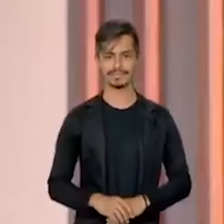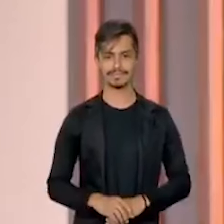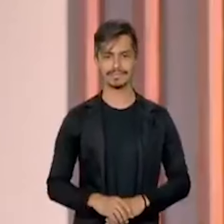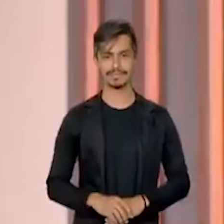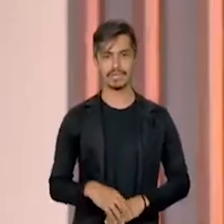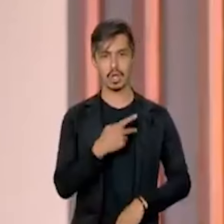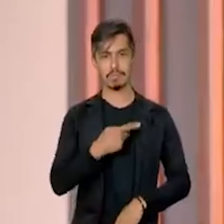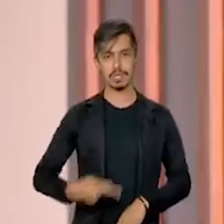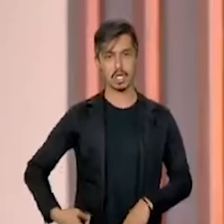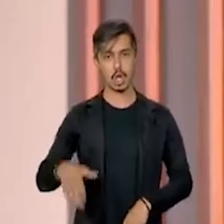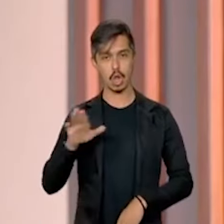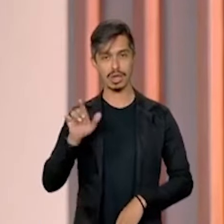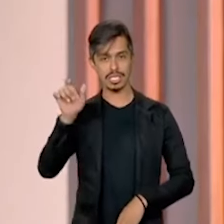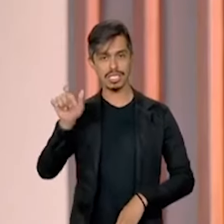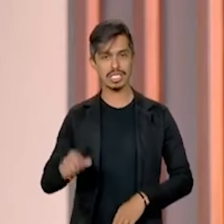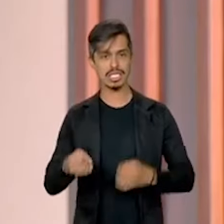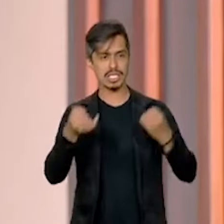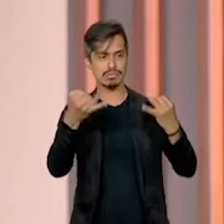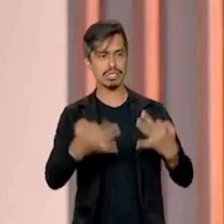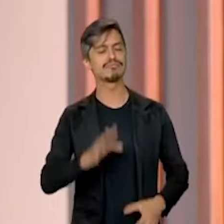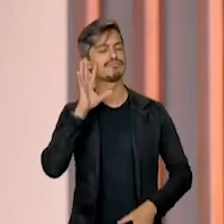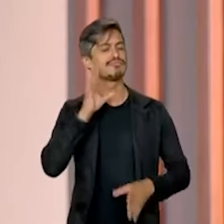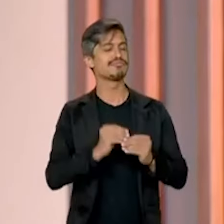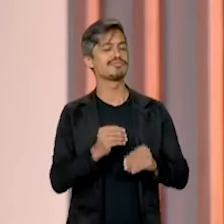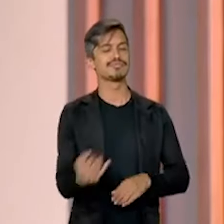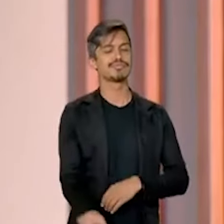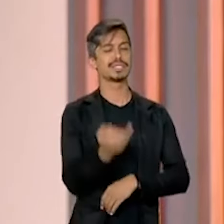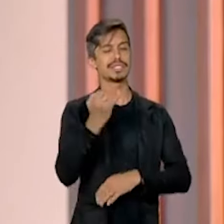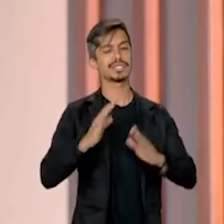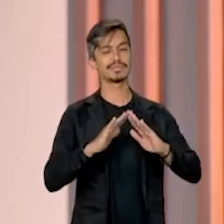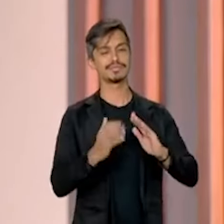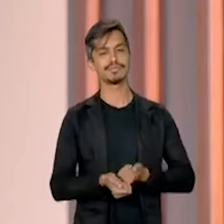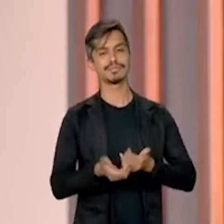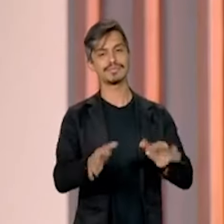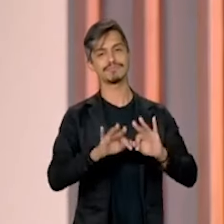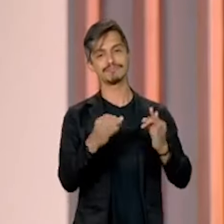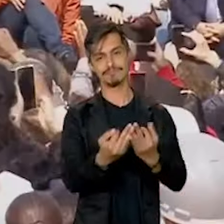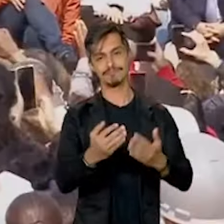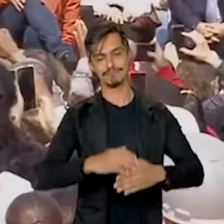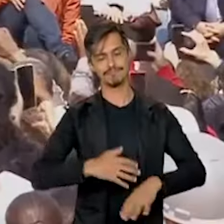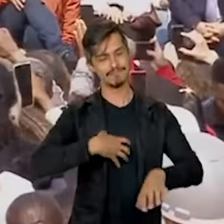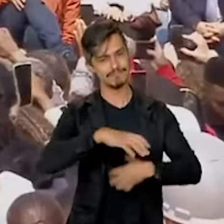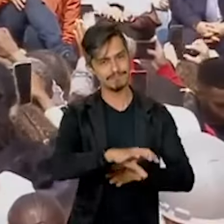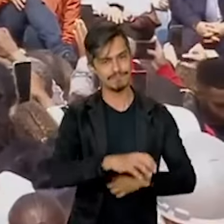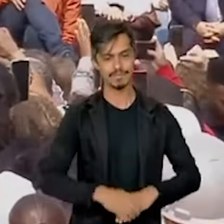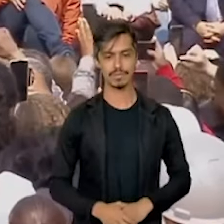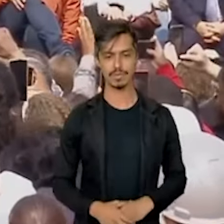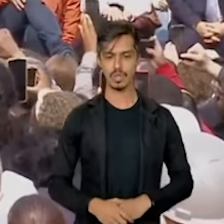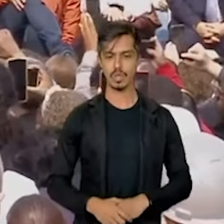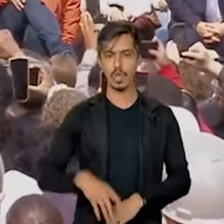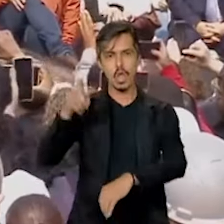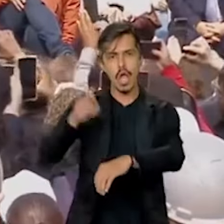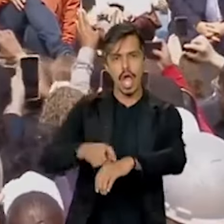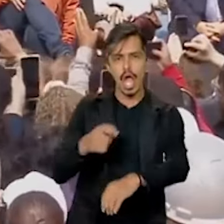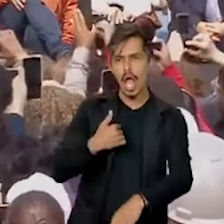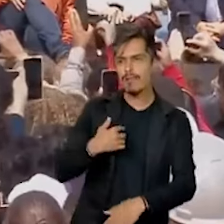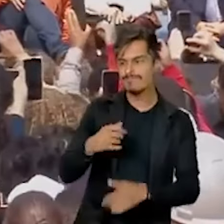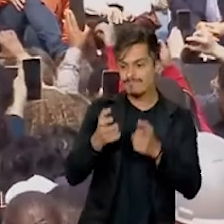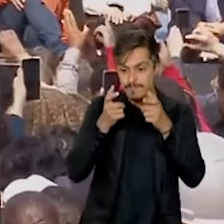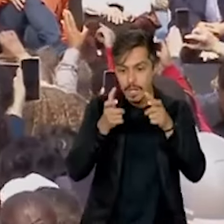E o presidente Lula disse que entende bem a importância dessas casas para essas famílias. Quando eu tenho a